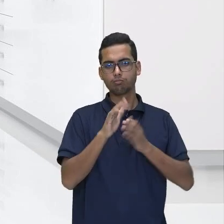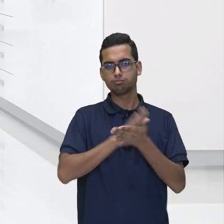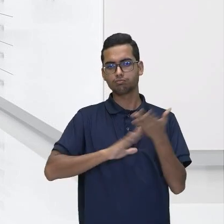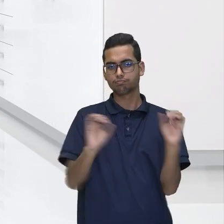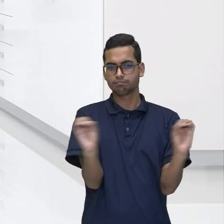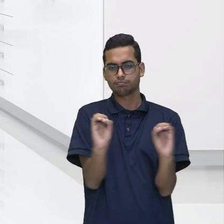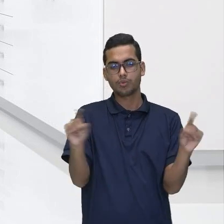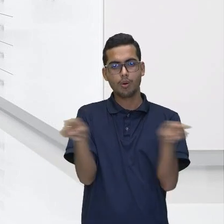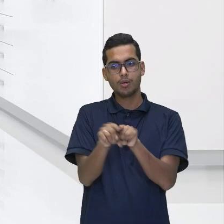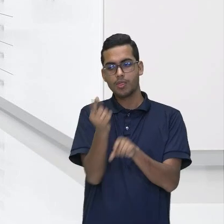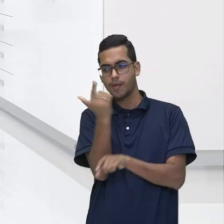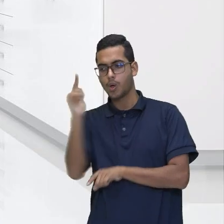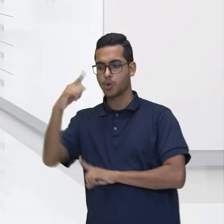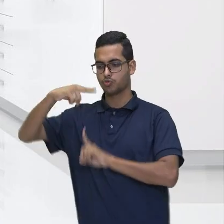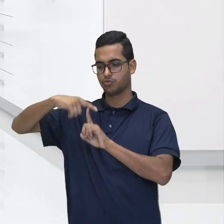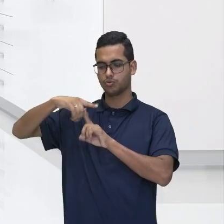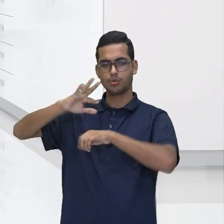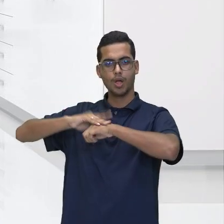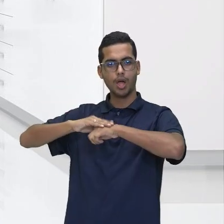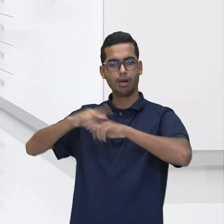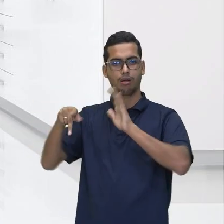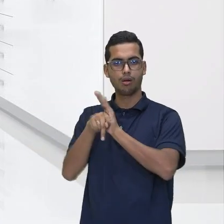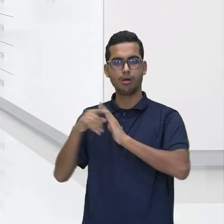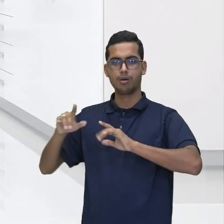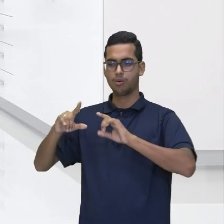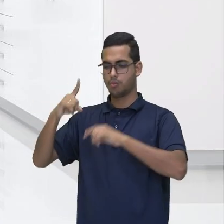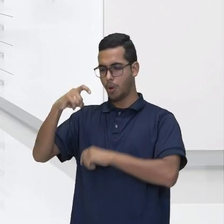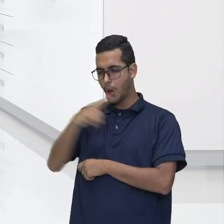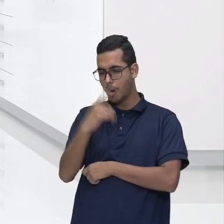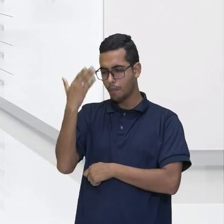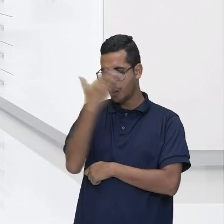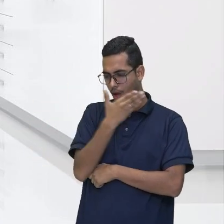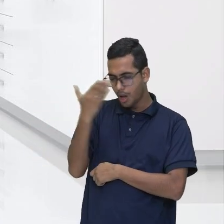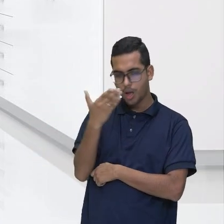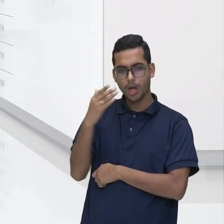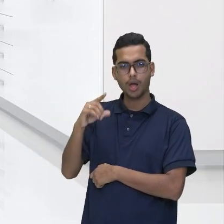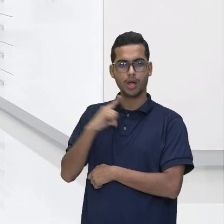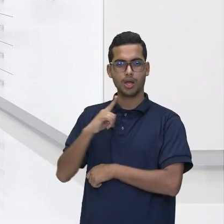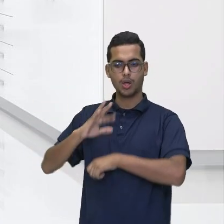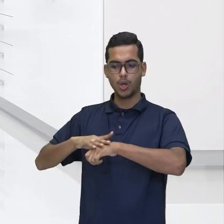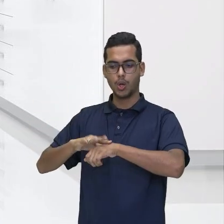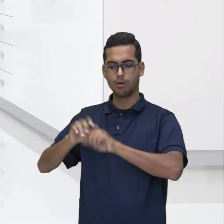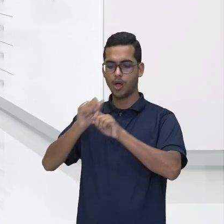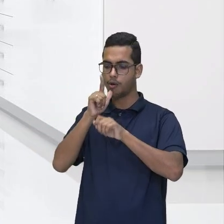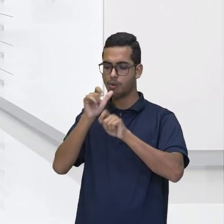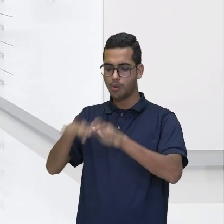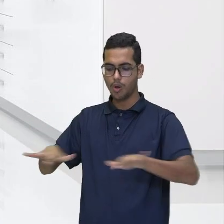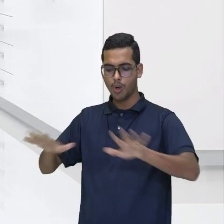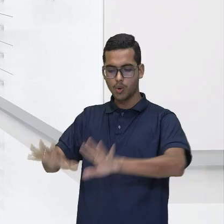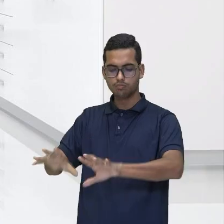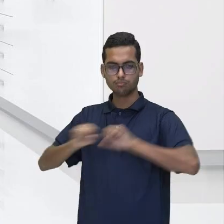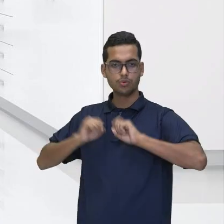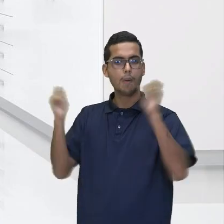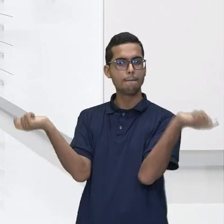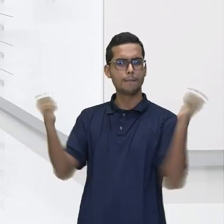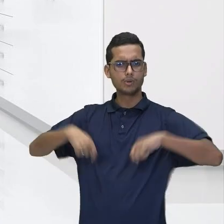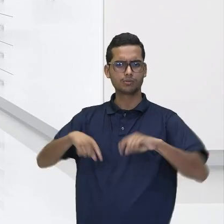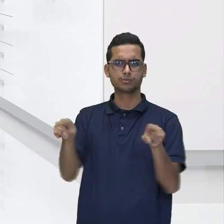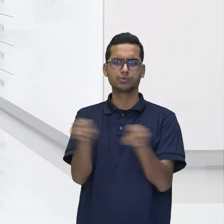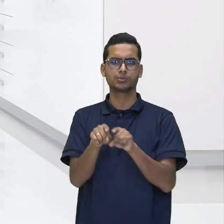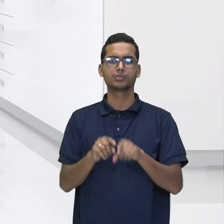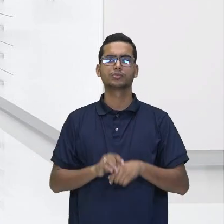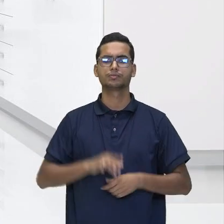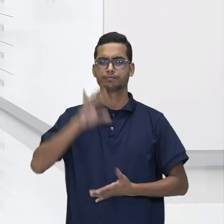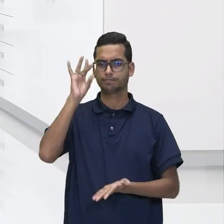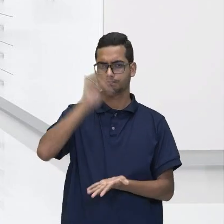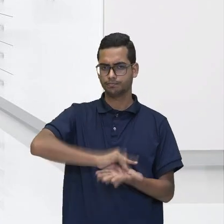causar doenças, porque eles estão ali sendo influenciados por todo o cuidado do ambiente,